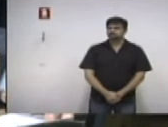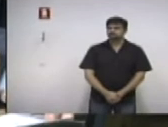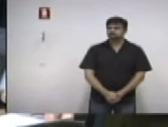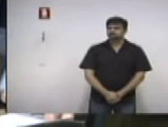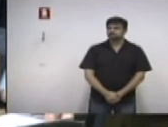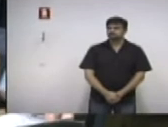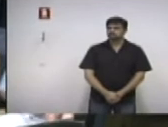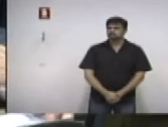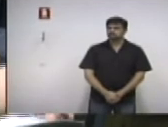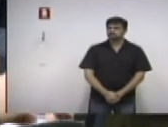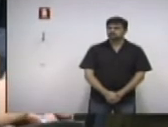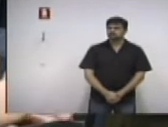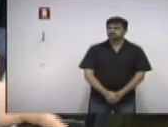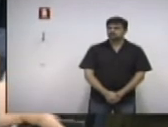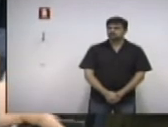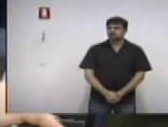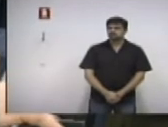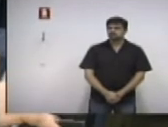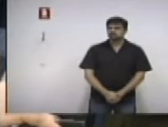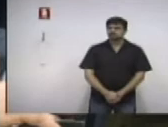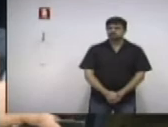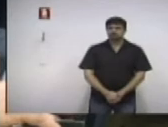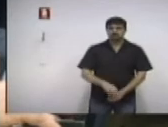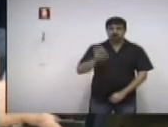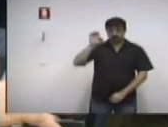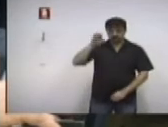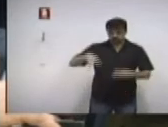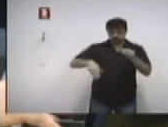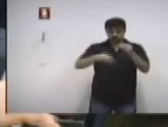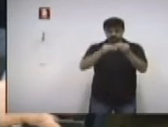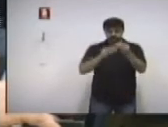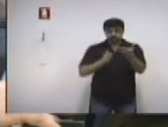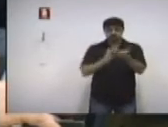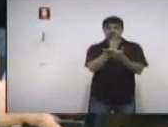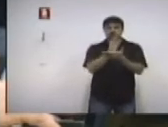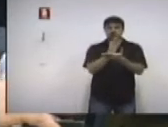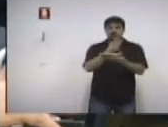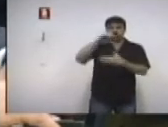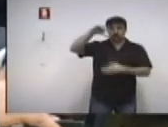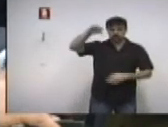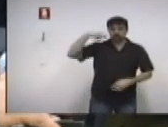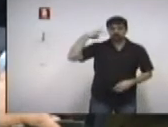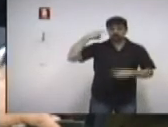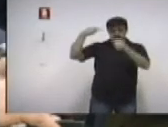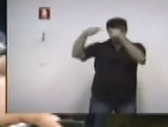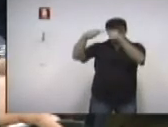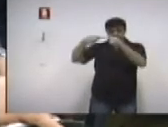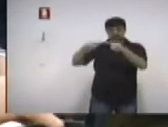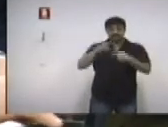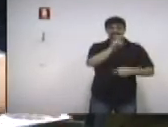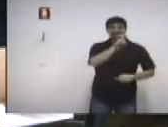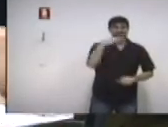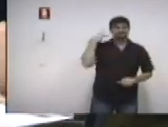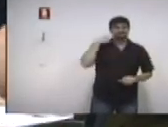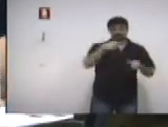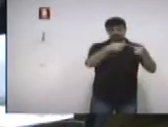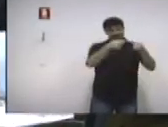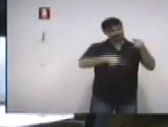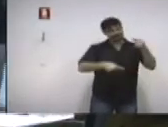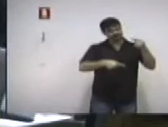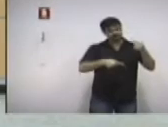e ele respondeu a Ok a emenda foi aprovada por 9 votos favoráveis consigo vosso